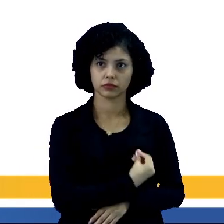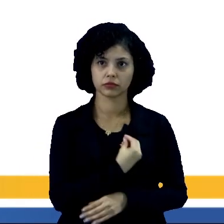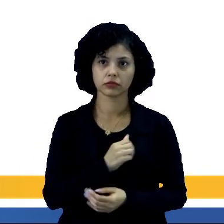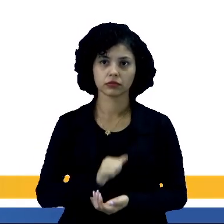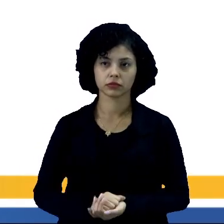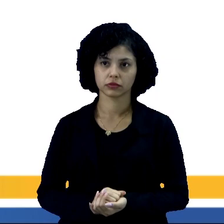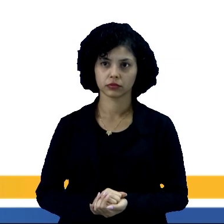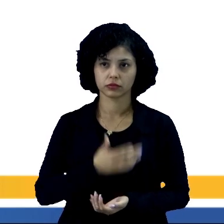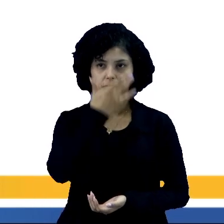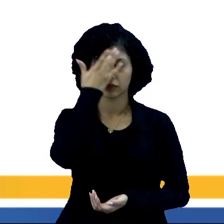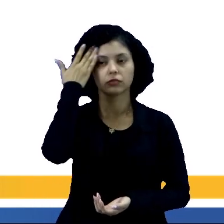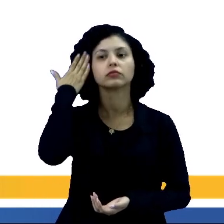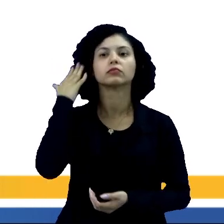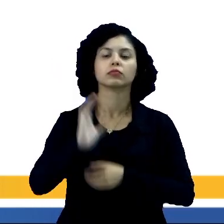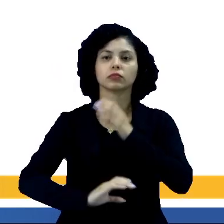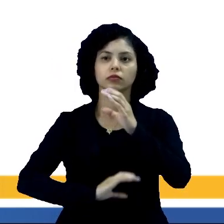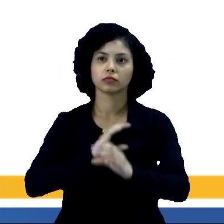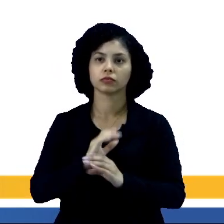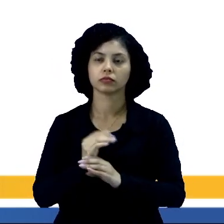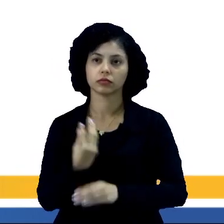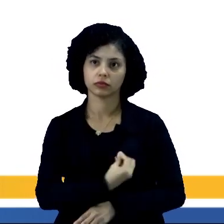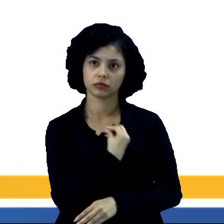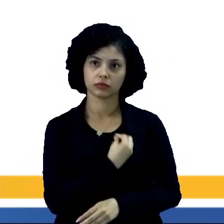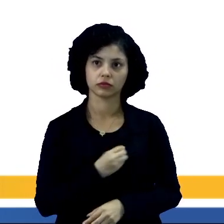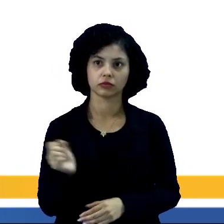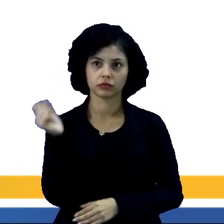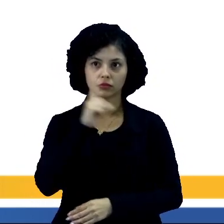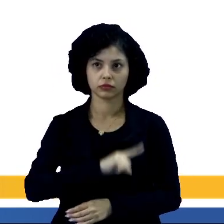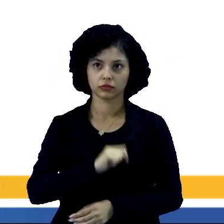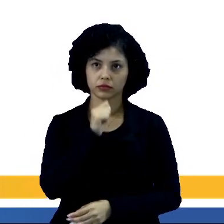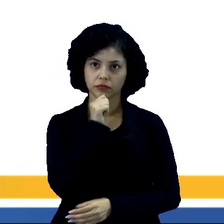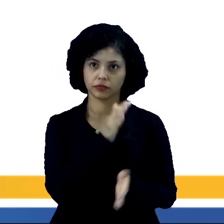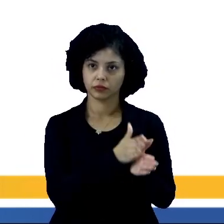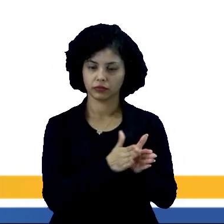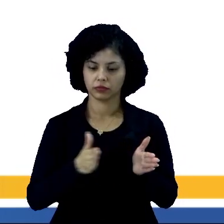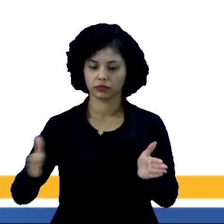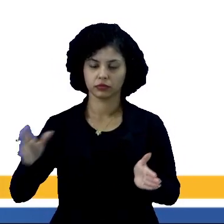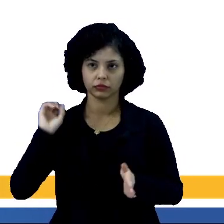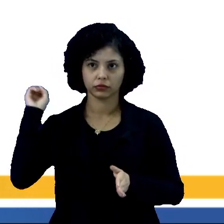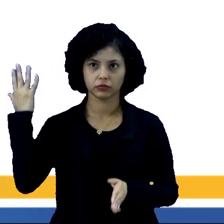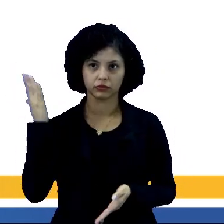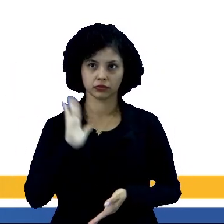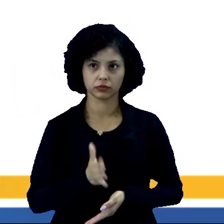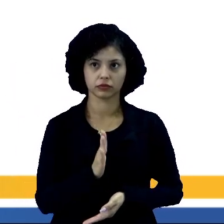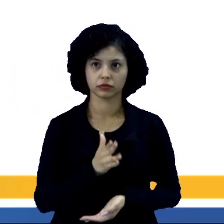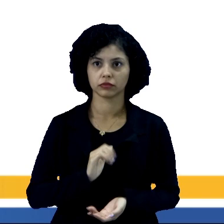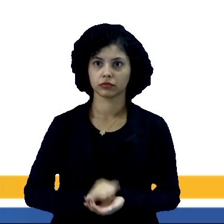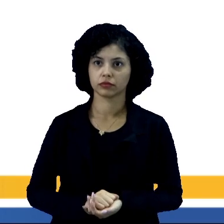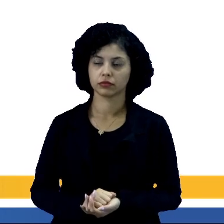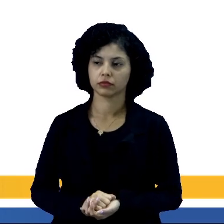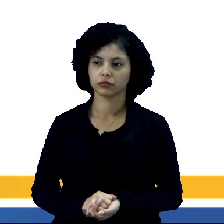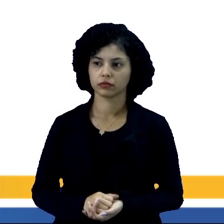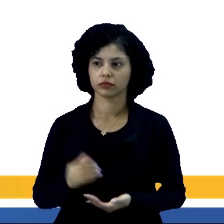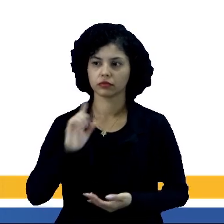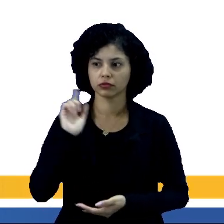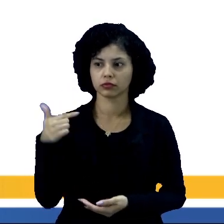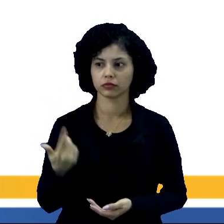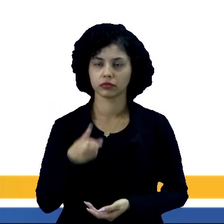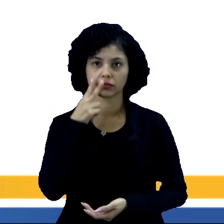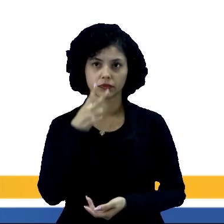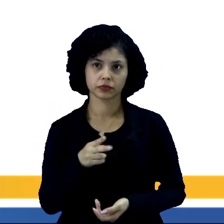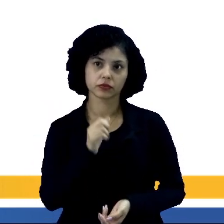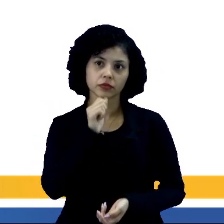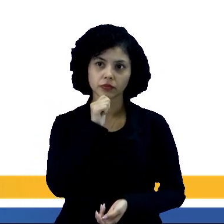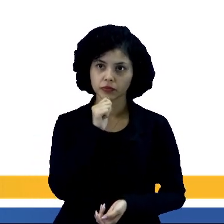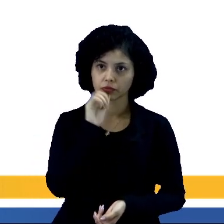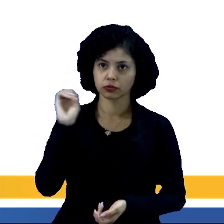E aí, nessa questão, nós temos o seguinte: o ciclo de vida do Sol tem uma série de acontecimentos já ocorridos e outros previstos